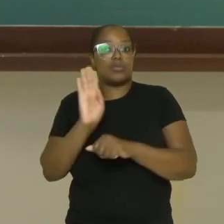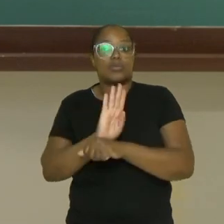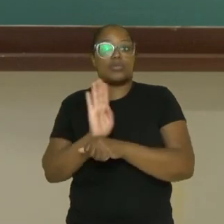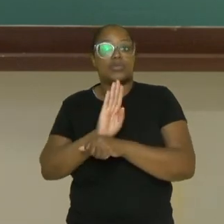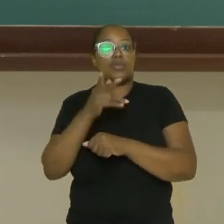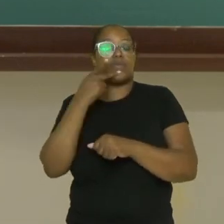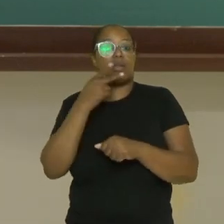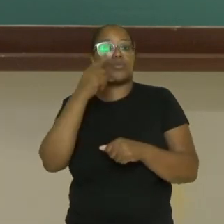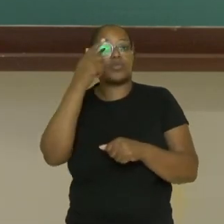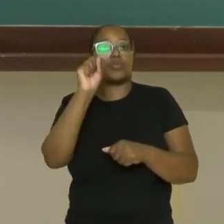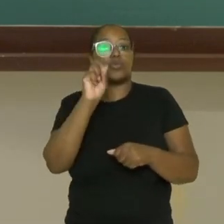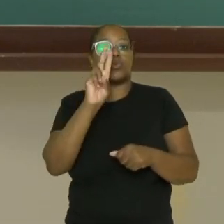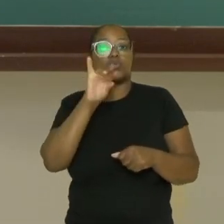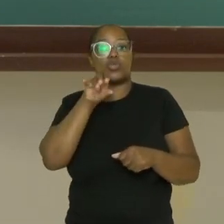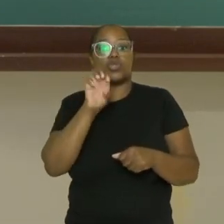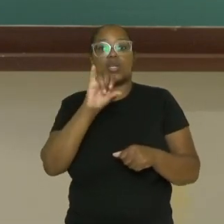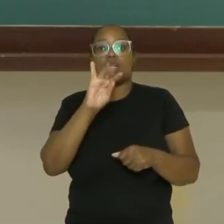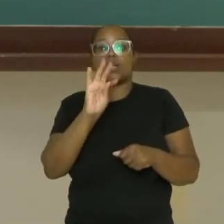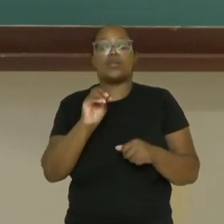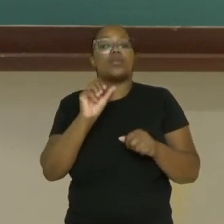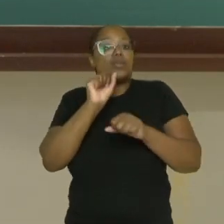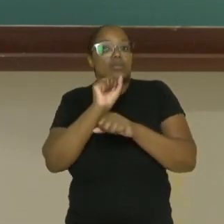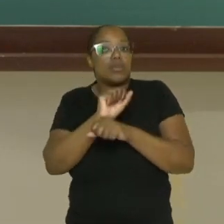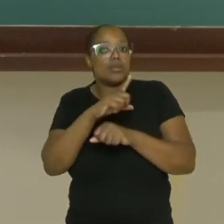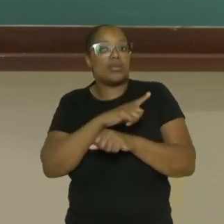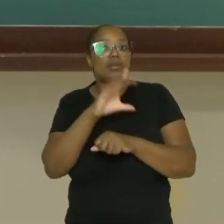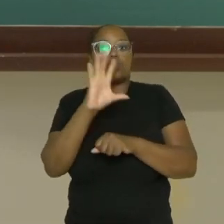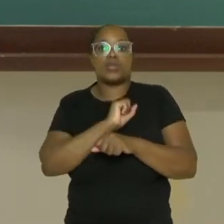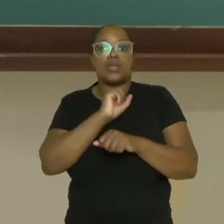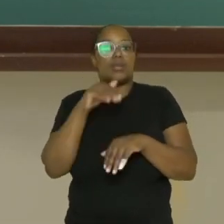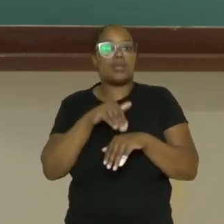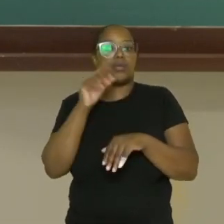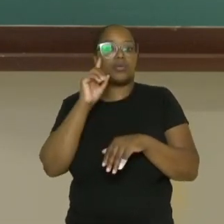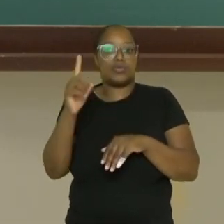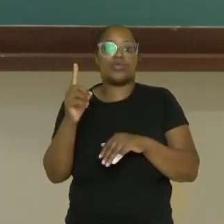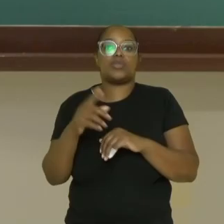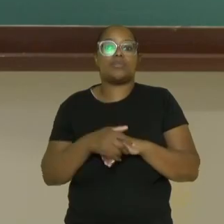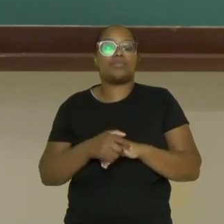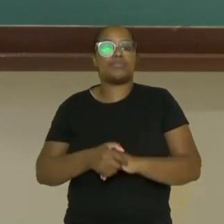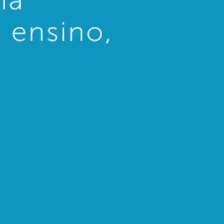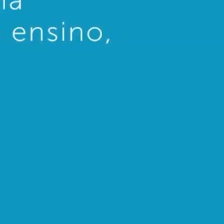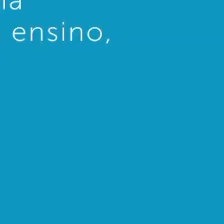nesse vídeo falamos sobre sujeito e tipos de sujeito, espero que vocês tenham gostado, até breve.